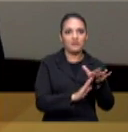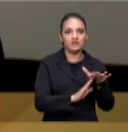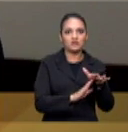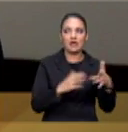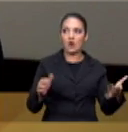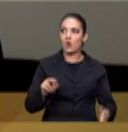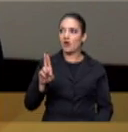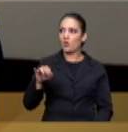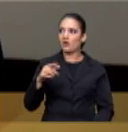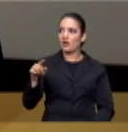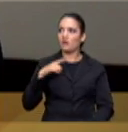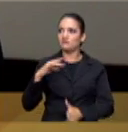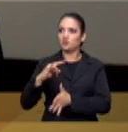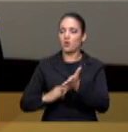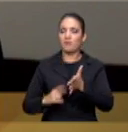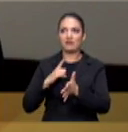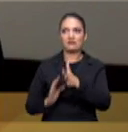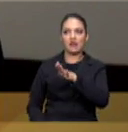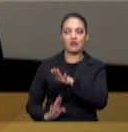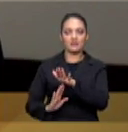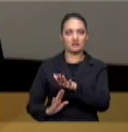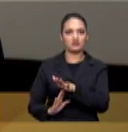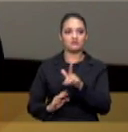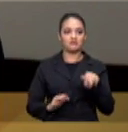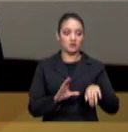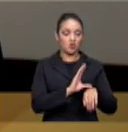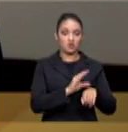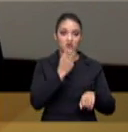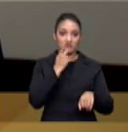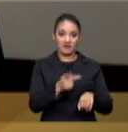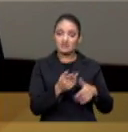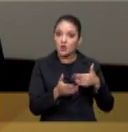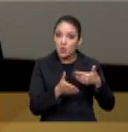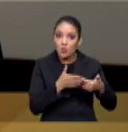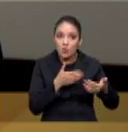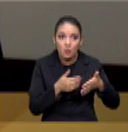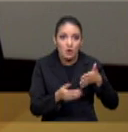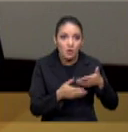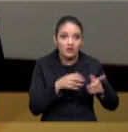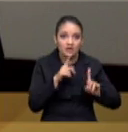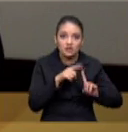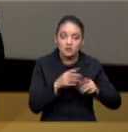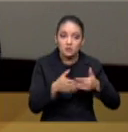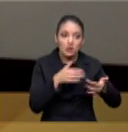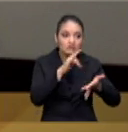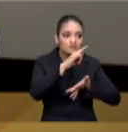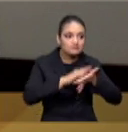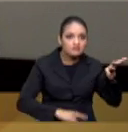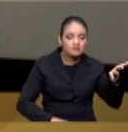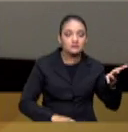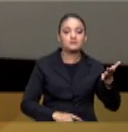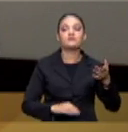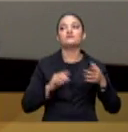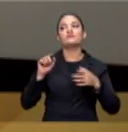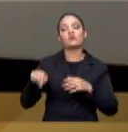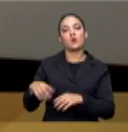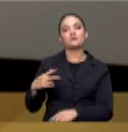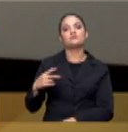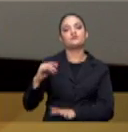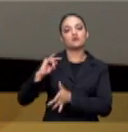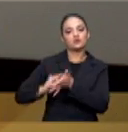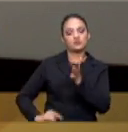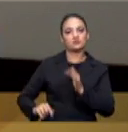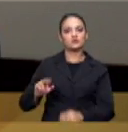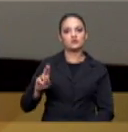Constituição fala rendimento de qualquer natureza, pagos a qualquer título. Enquanto que o parecer fala, faz